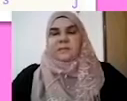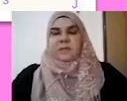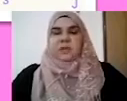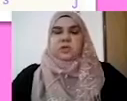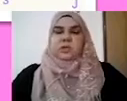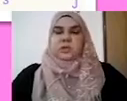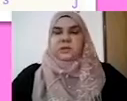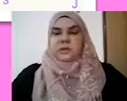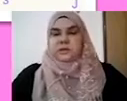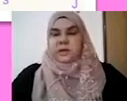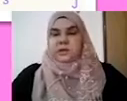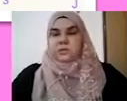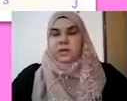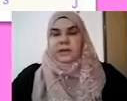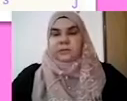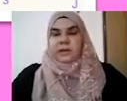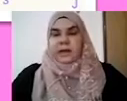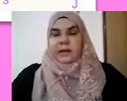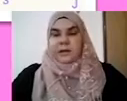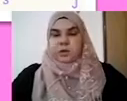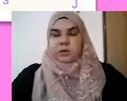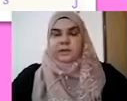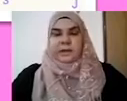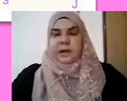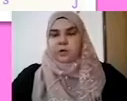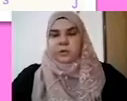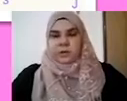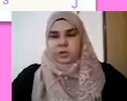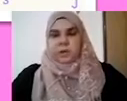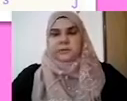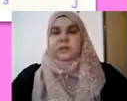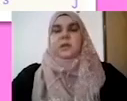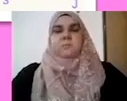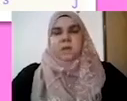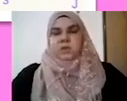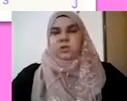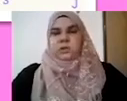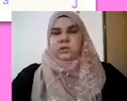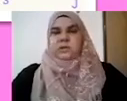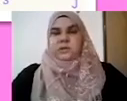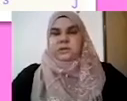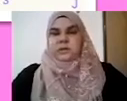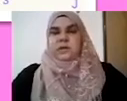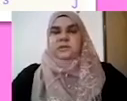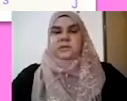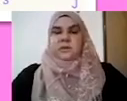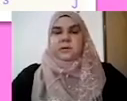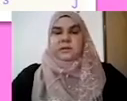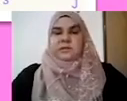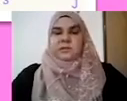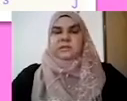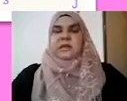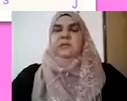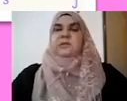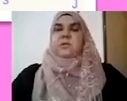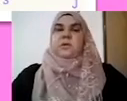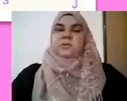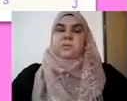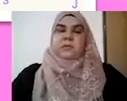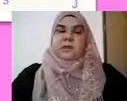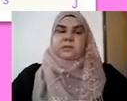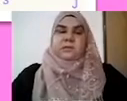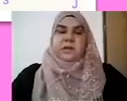ele mede 2,83. O lado JK, ou KJ, mede 2,83. Então, esses dois lados